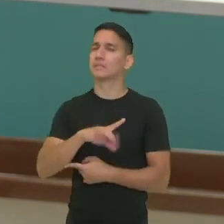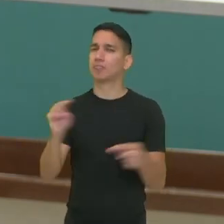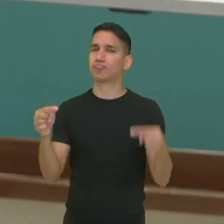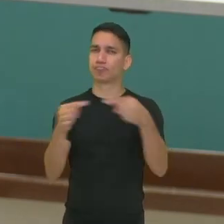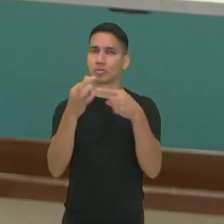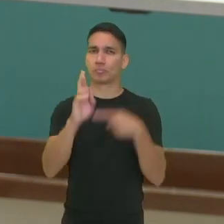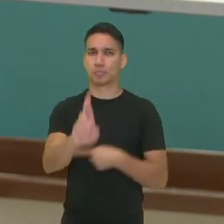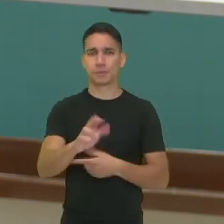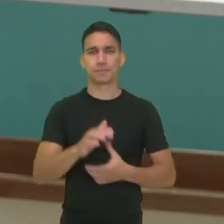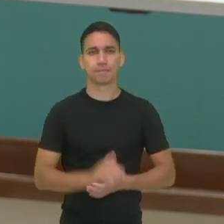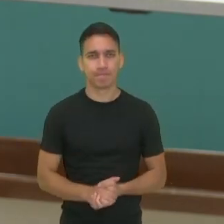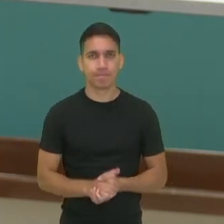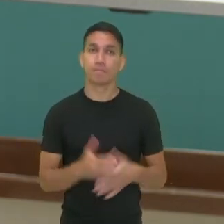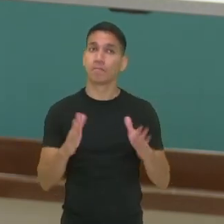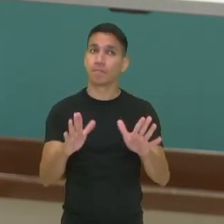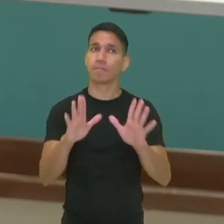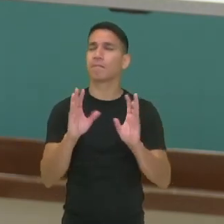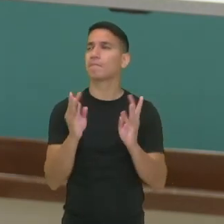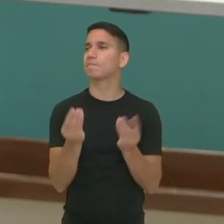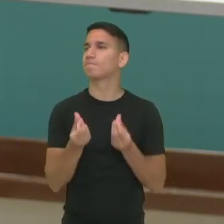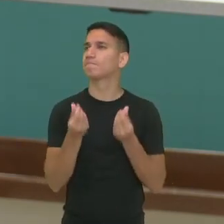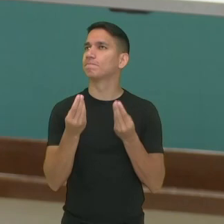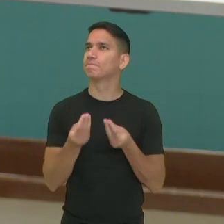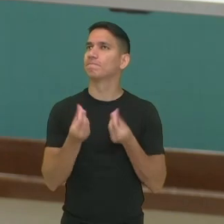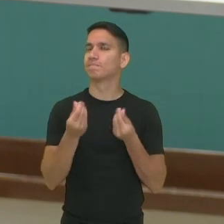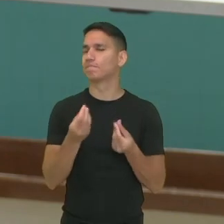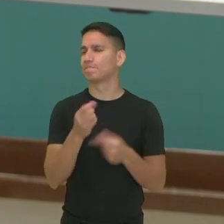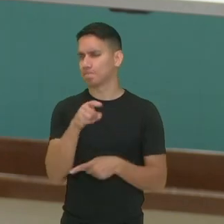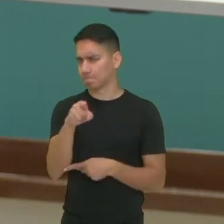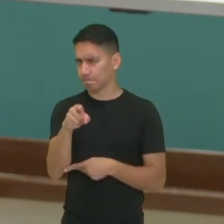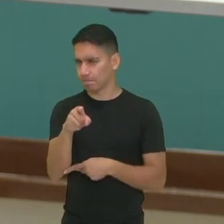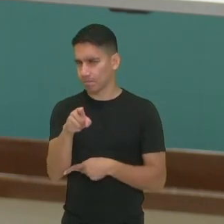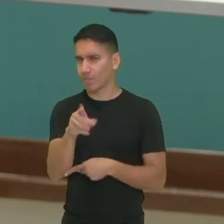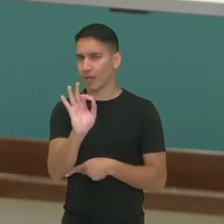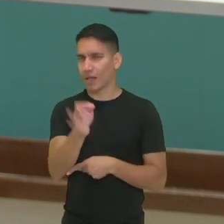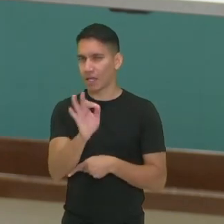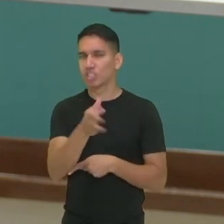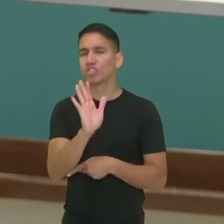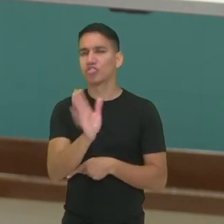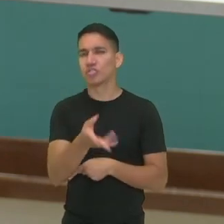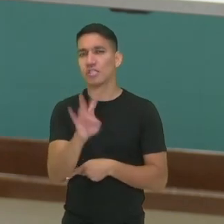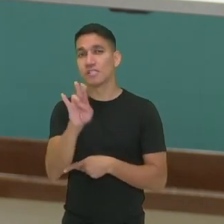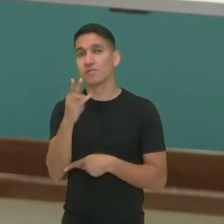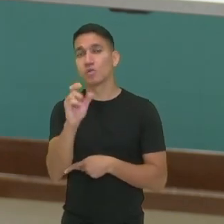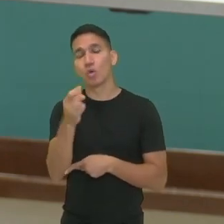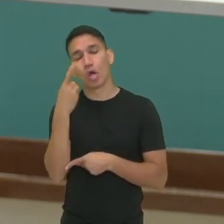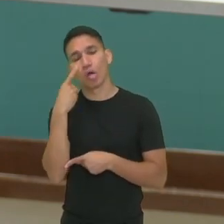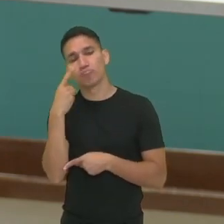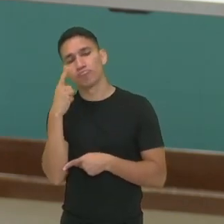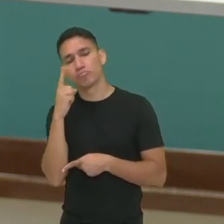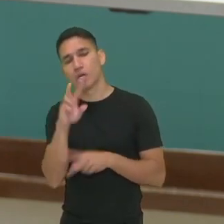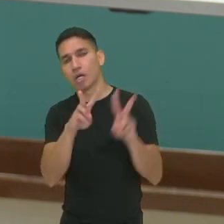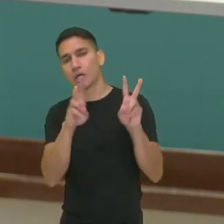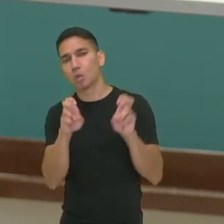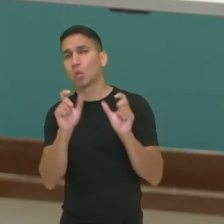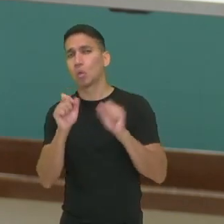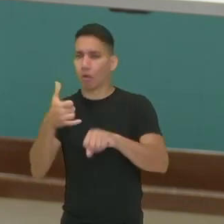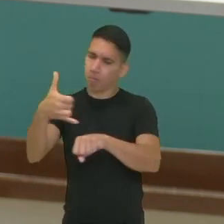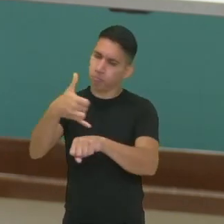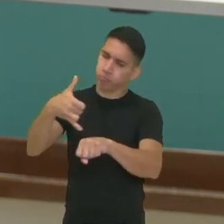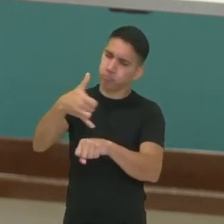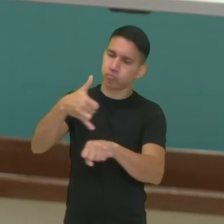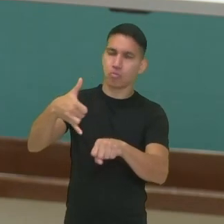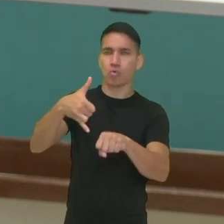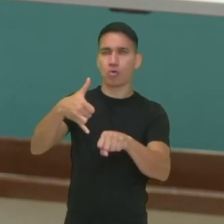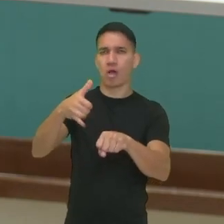resposta. Agora, você com certeza já deve ter ouvido falar que as gorduras trans